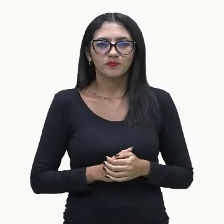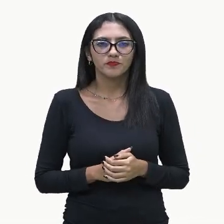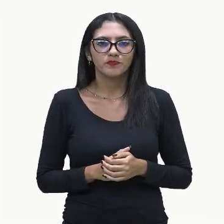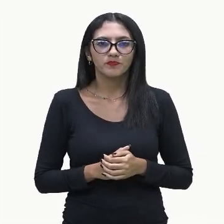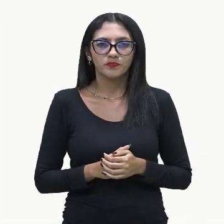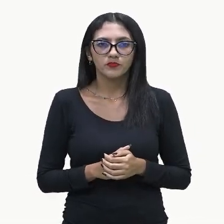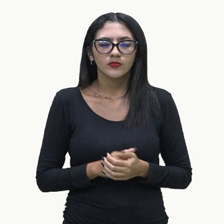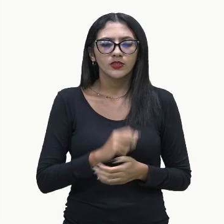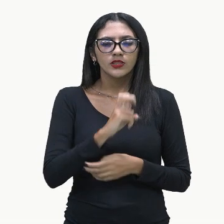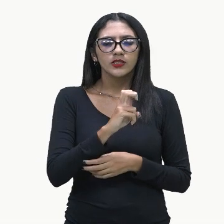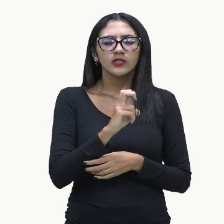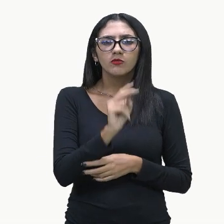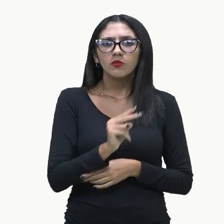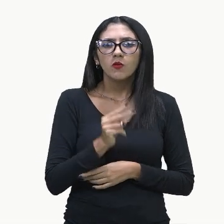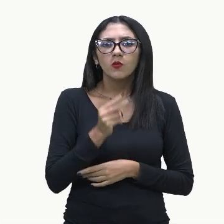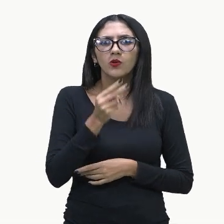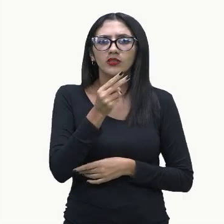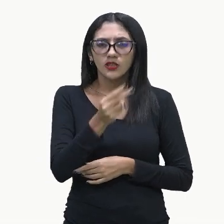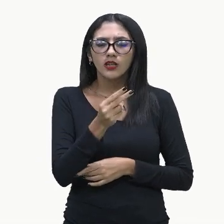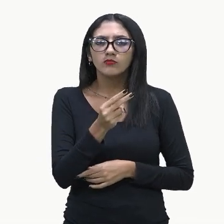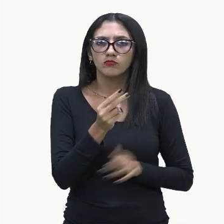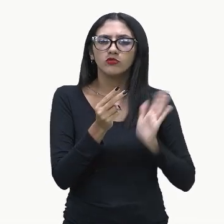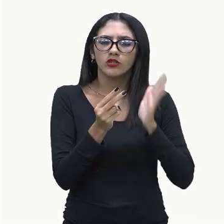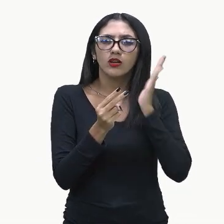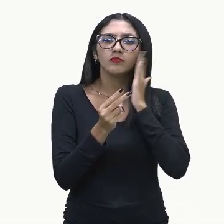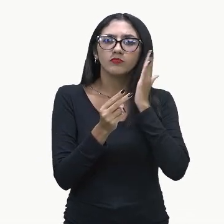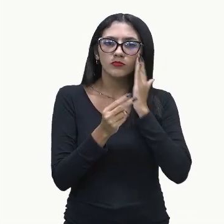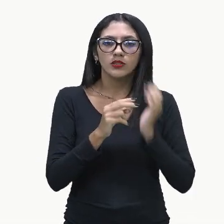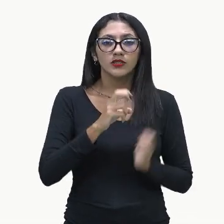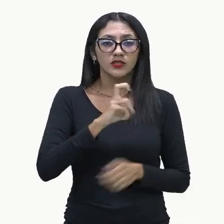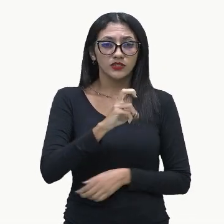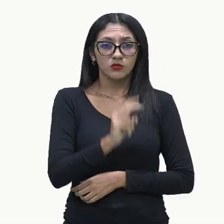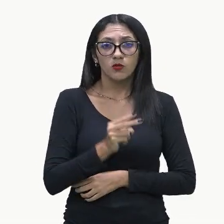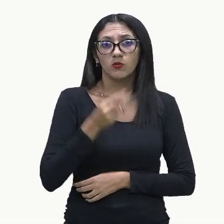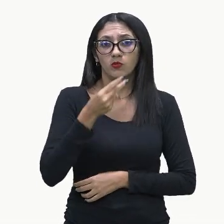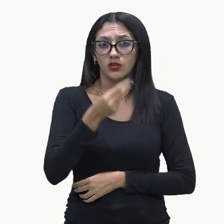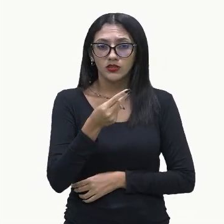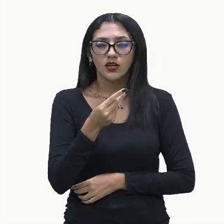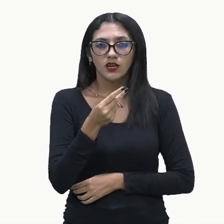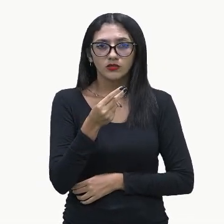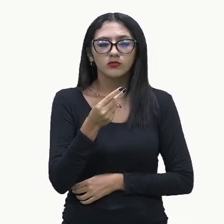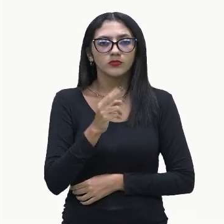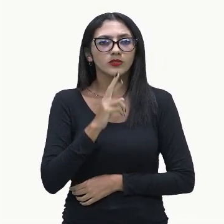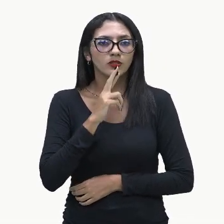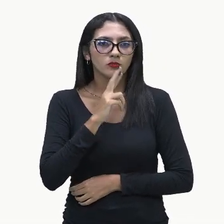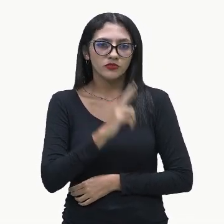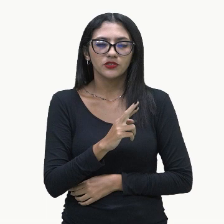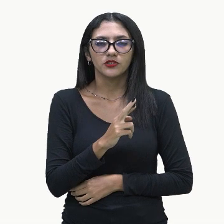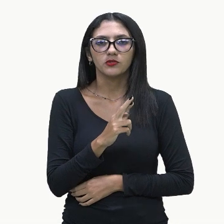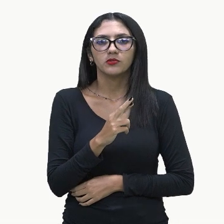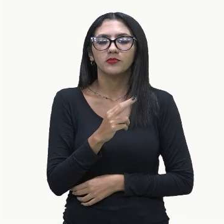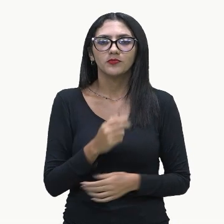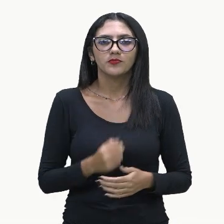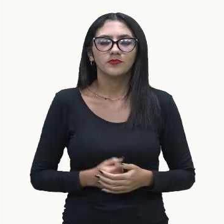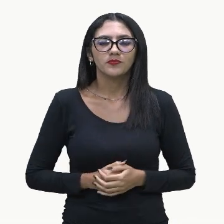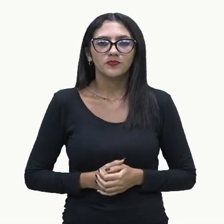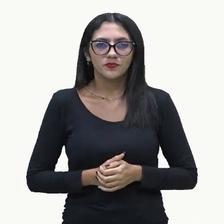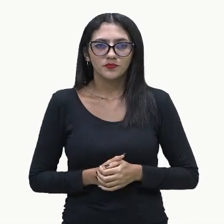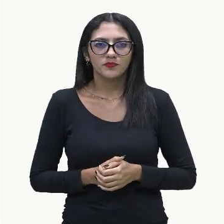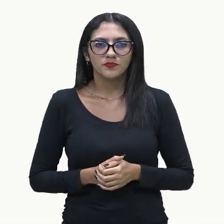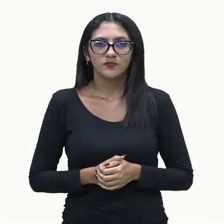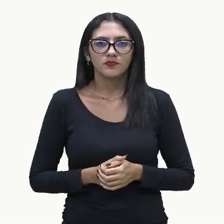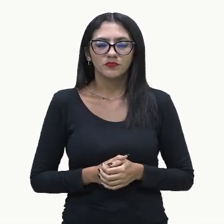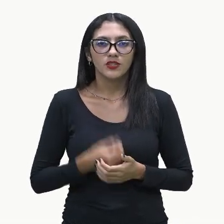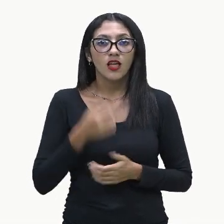5 ao quadrado, dá para resolver? Claro que dá. 5 ao quadrado é 5 vezes 5. Tá bom? Não